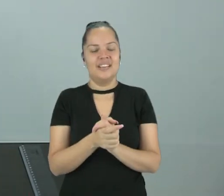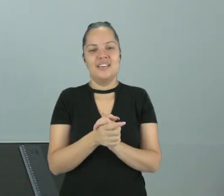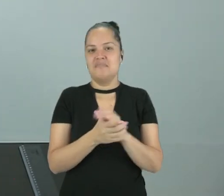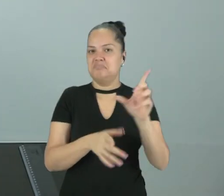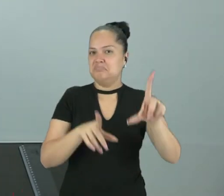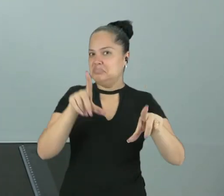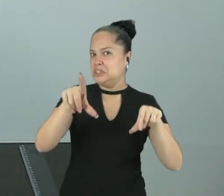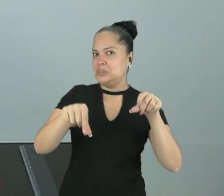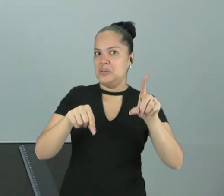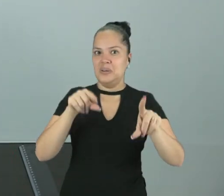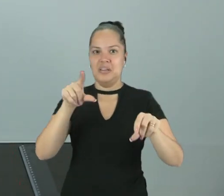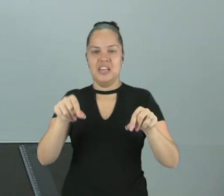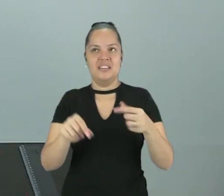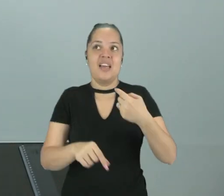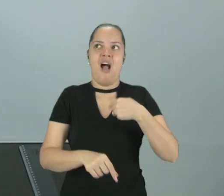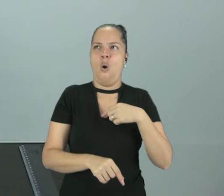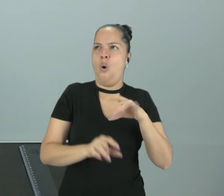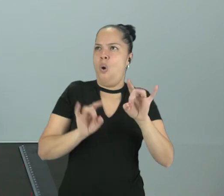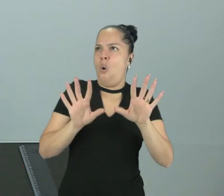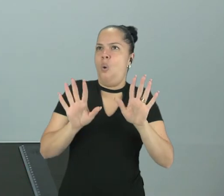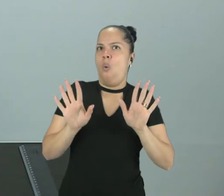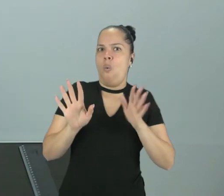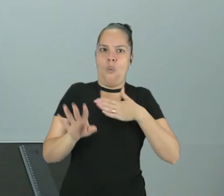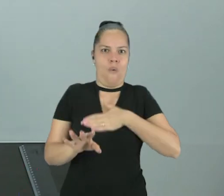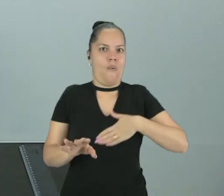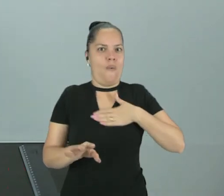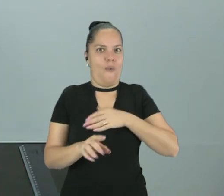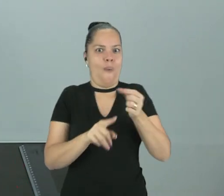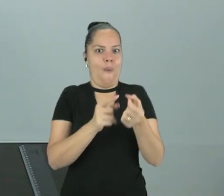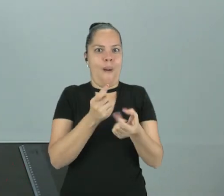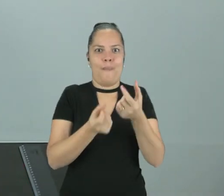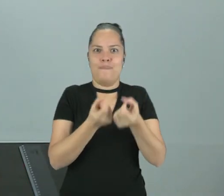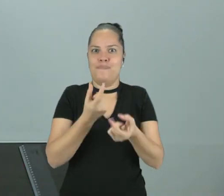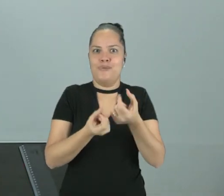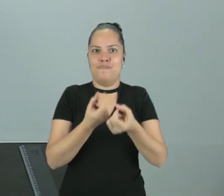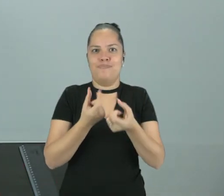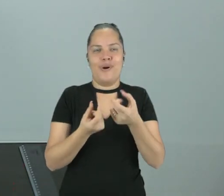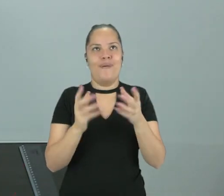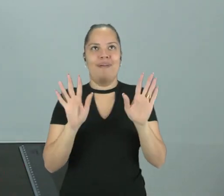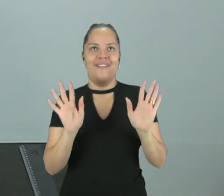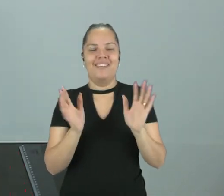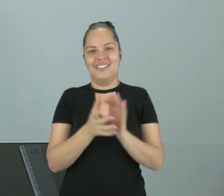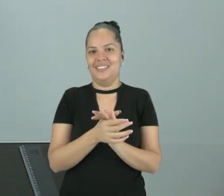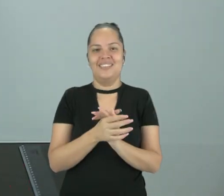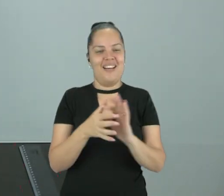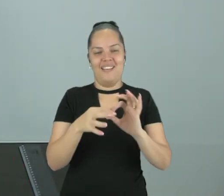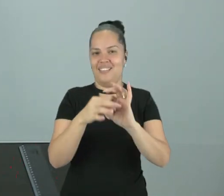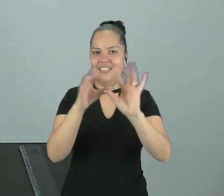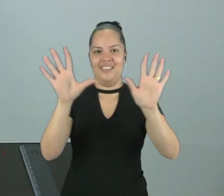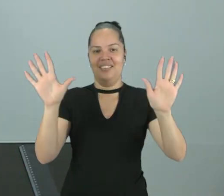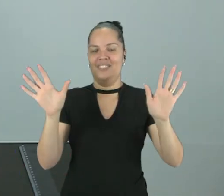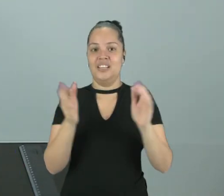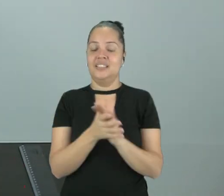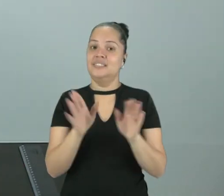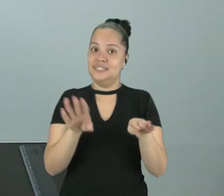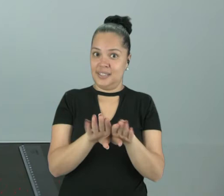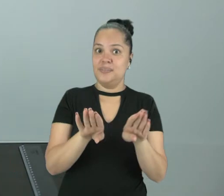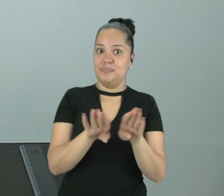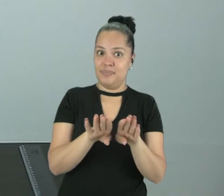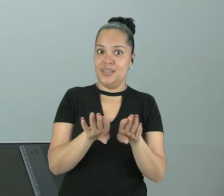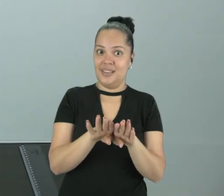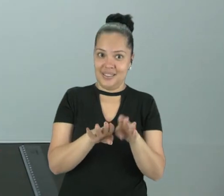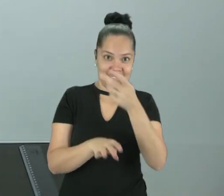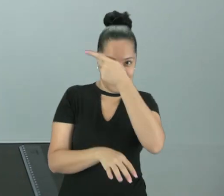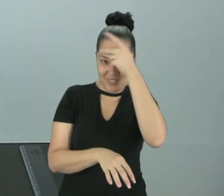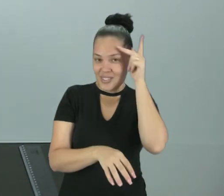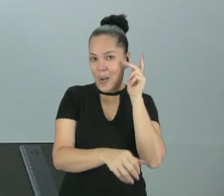Ah não eu só gosto da pipoca lá do Arraial então todos vocês né E também tem uma coisa que fica todo